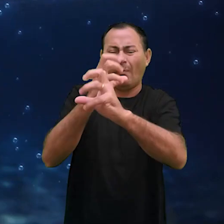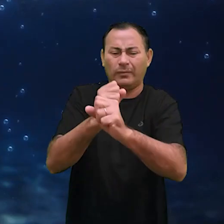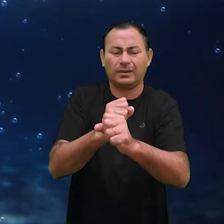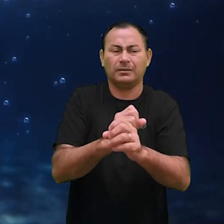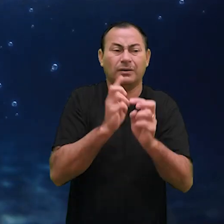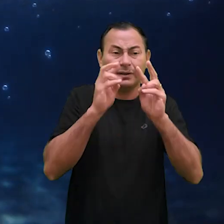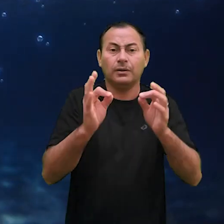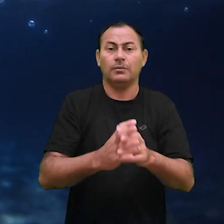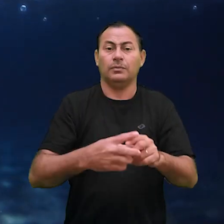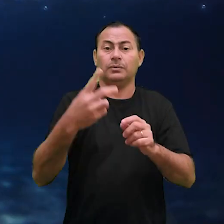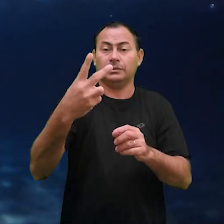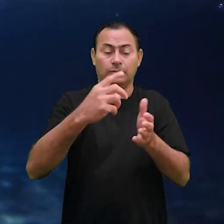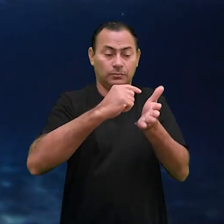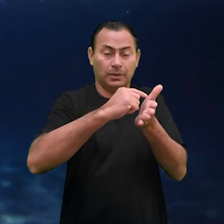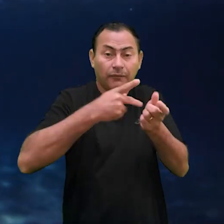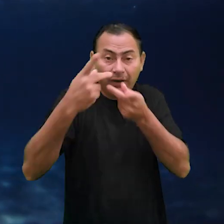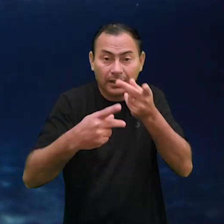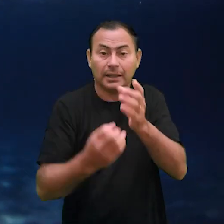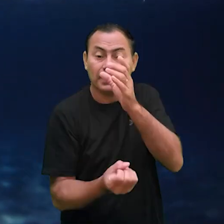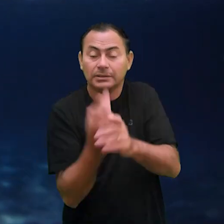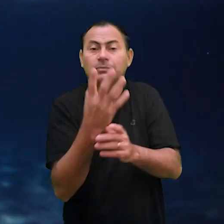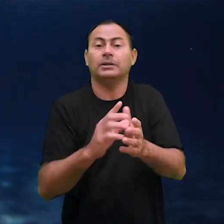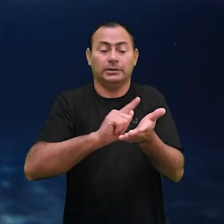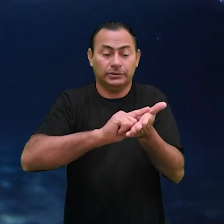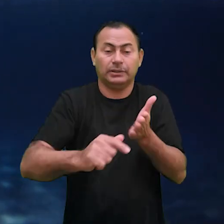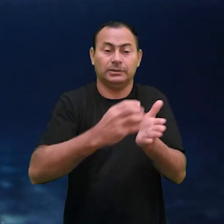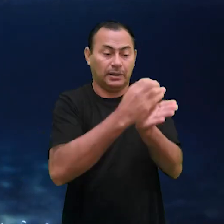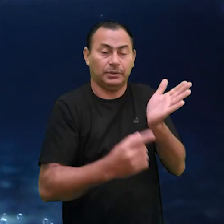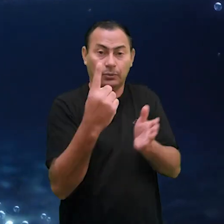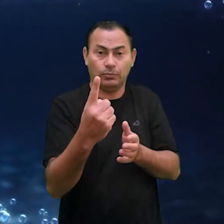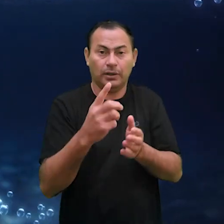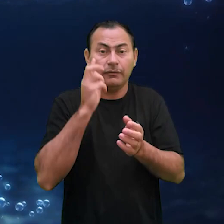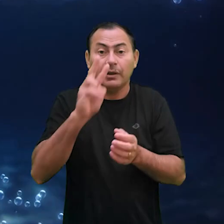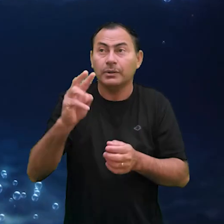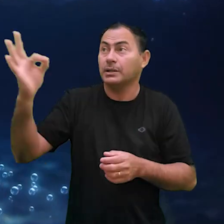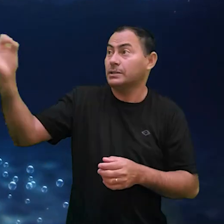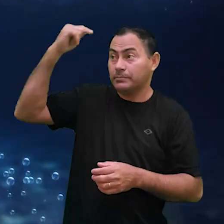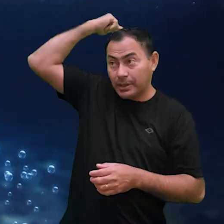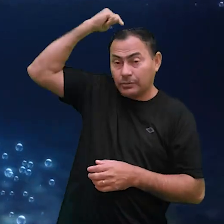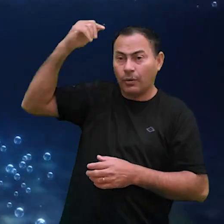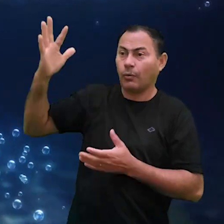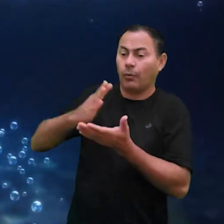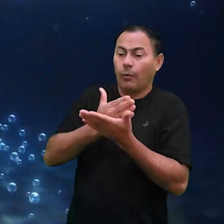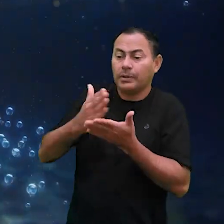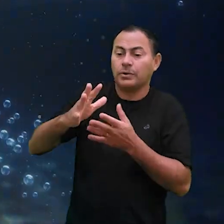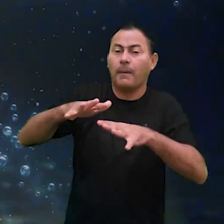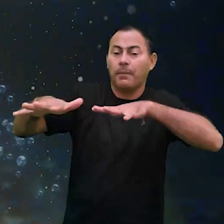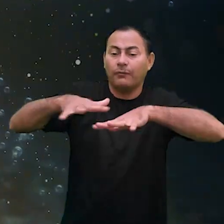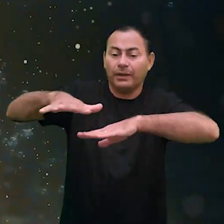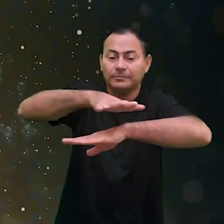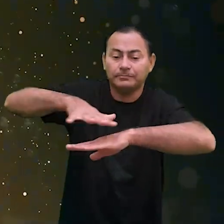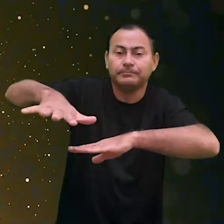eram úmidos, escuros e profundos. No segundo verso do relato da criação, Gênesis capítulo 1, lemos que o Espírito de